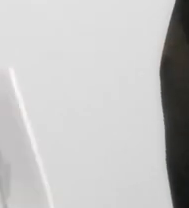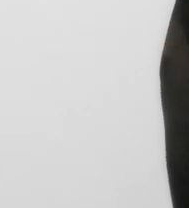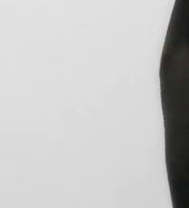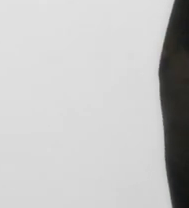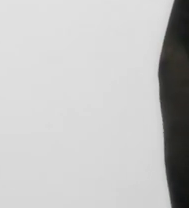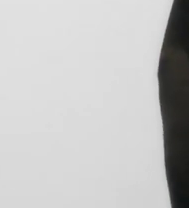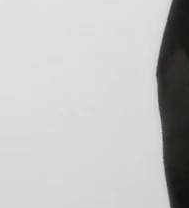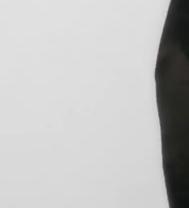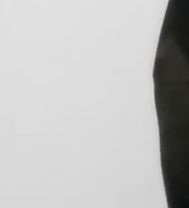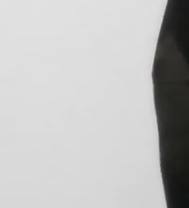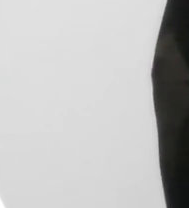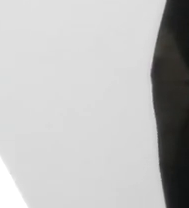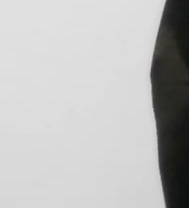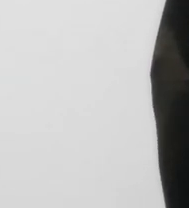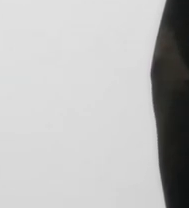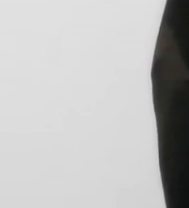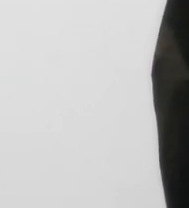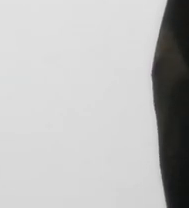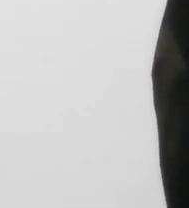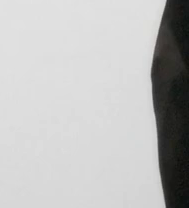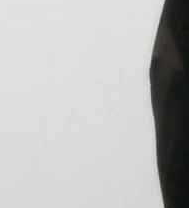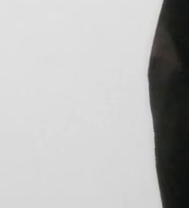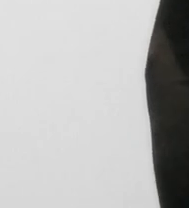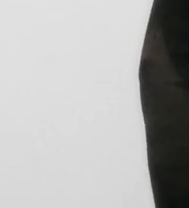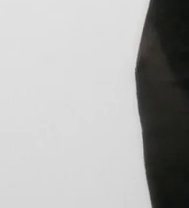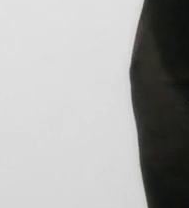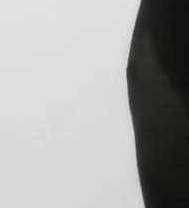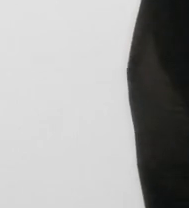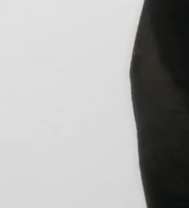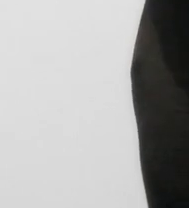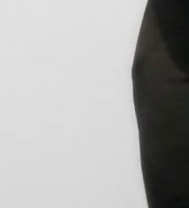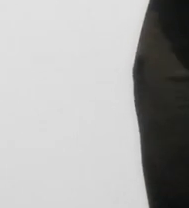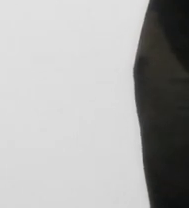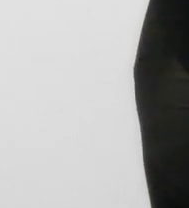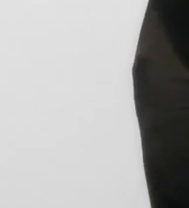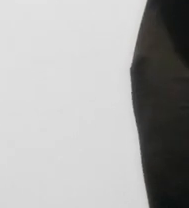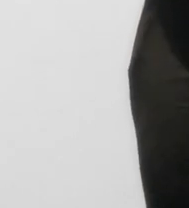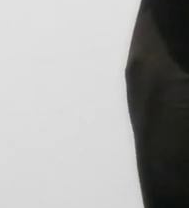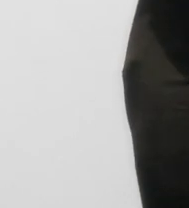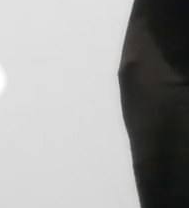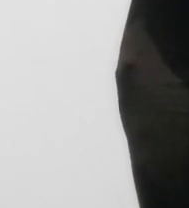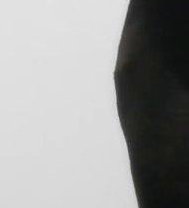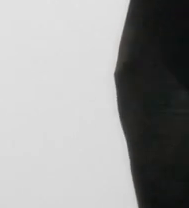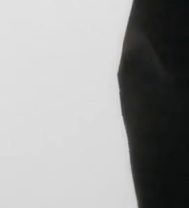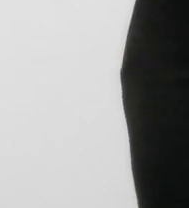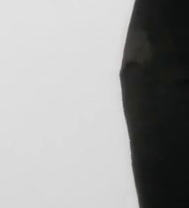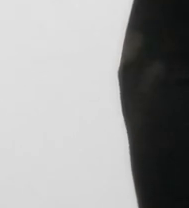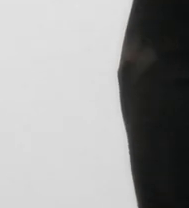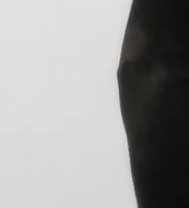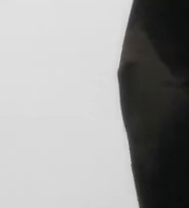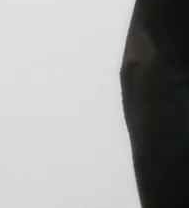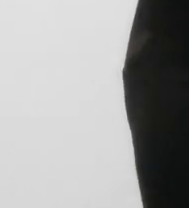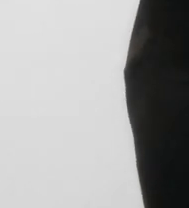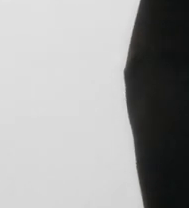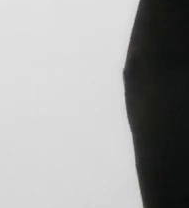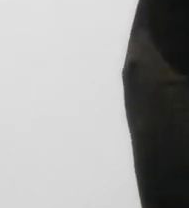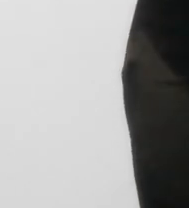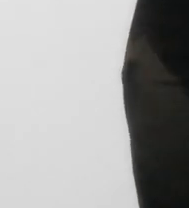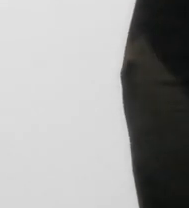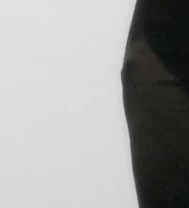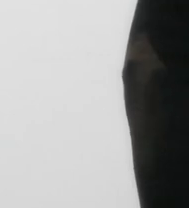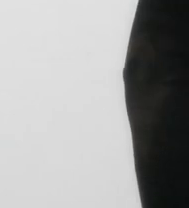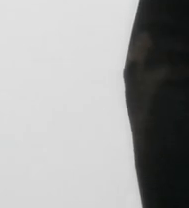Síndrome de Down eu não sabia eu devia ter passado por 10 na minha vida mais de 10 autistas e eu